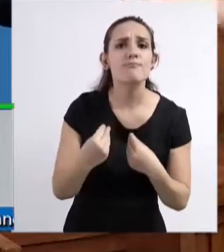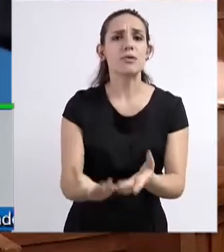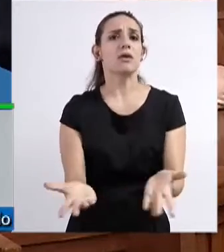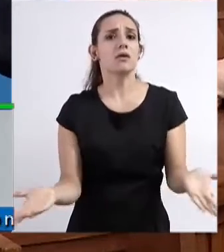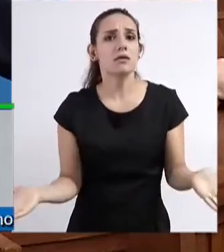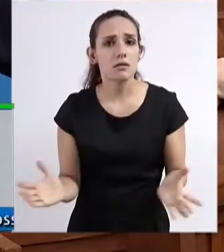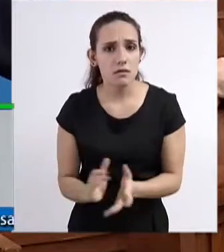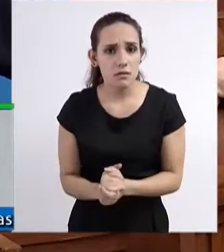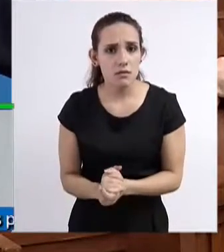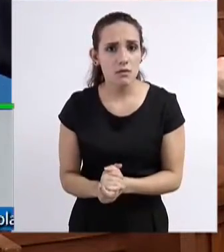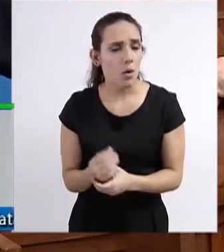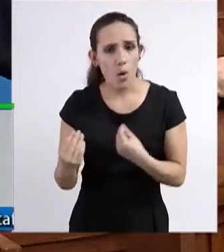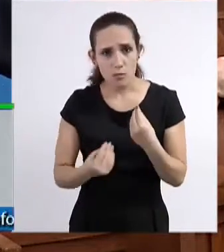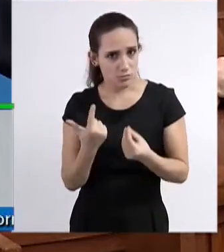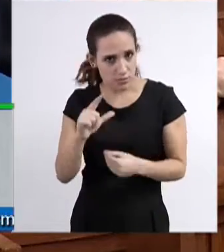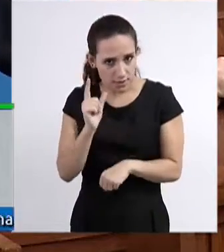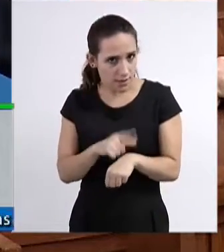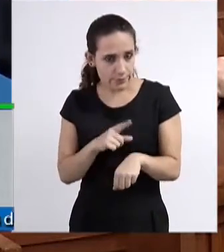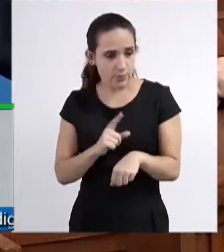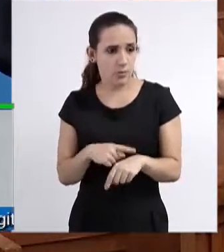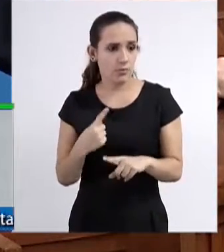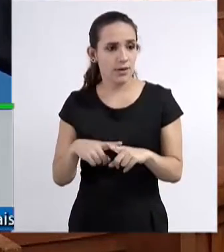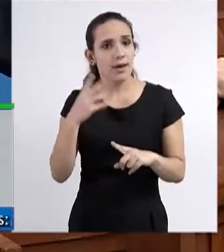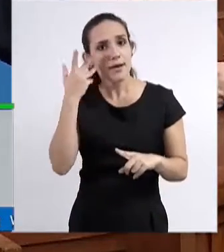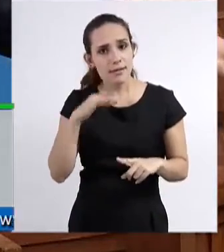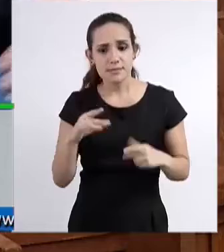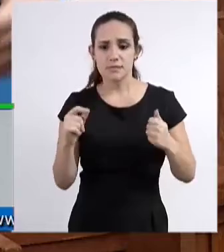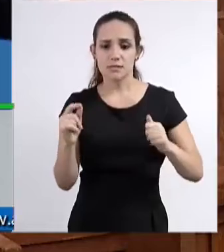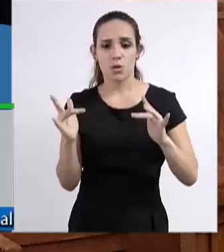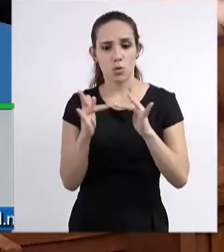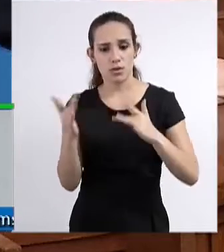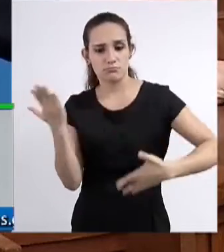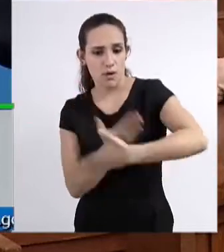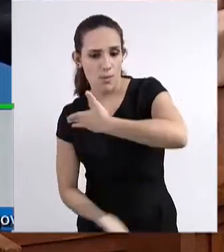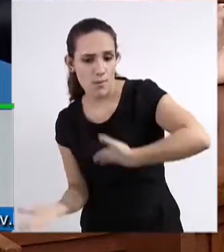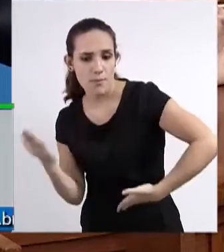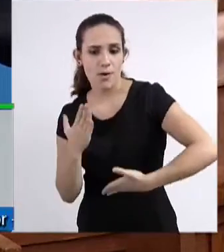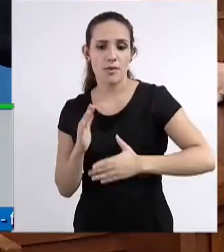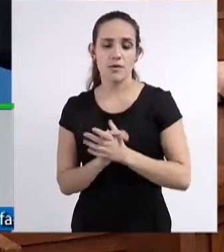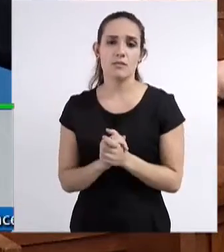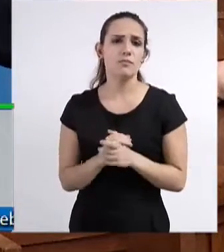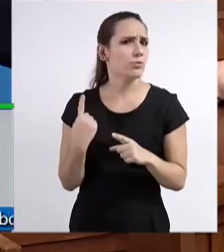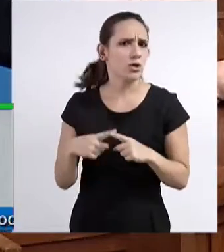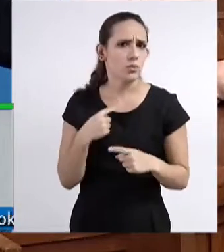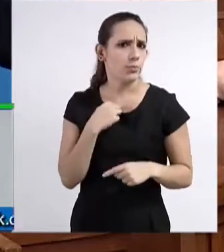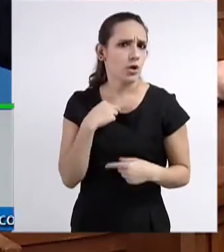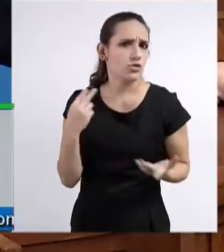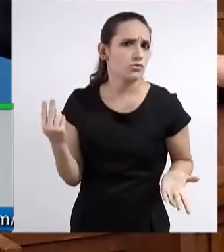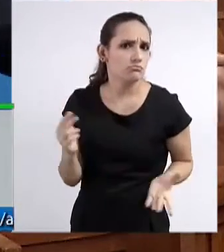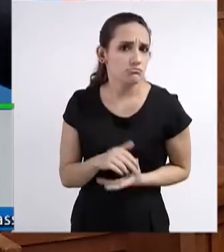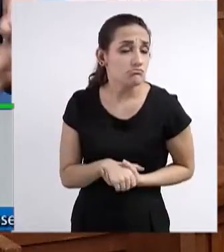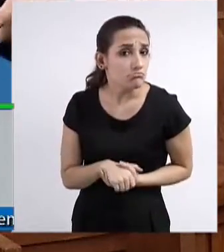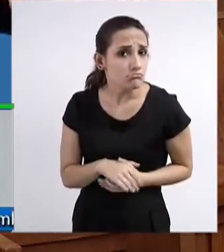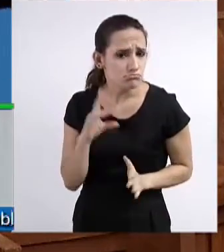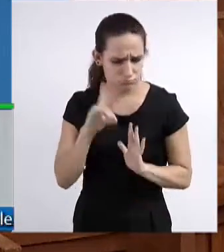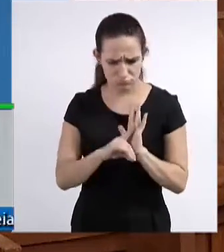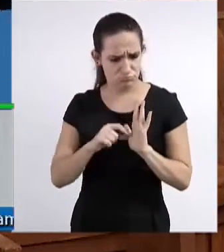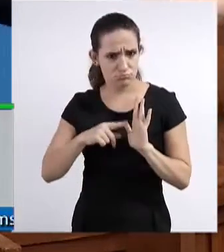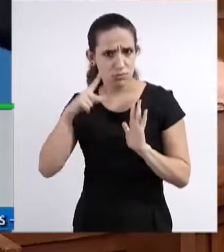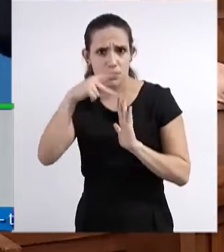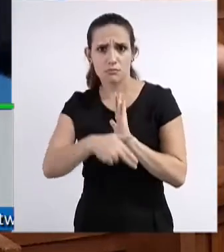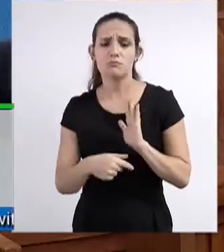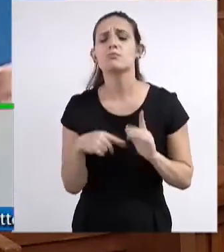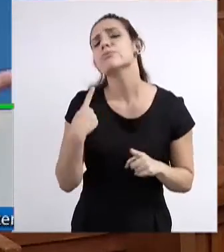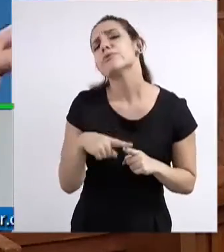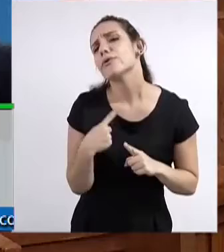no contraturno, possam poder, não é, conviver ali com a creche. Por que esse direito, qual